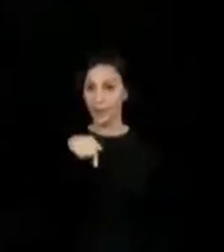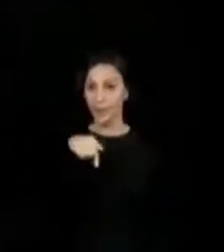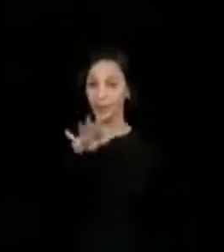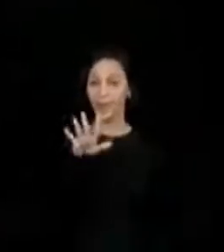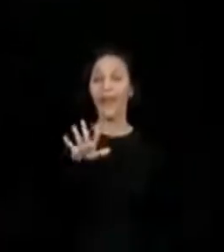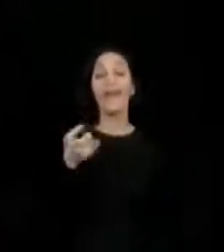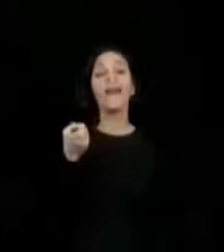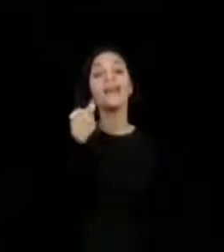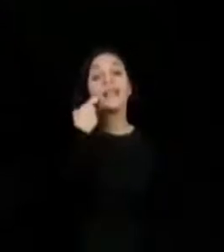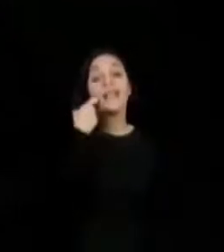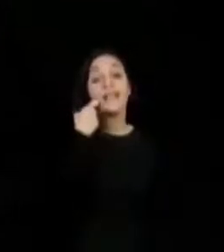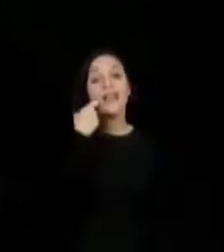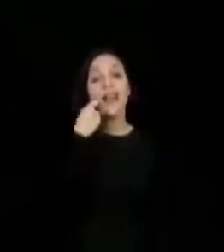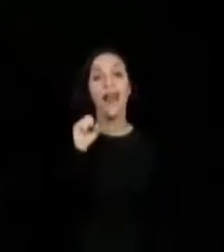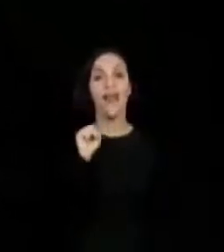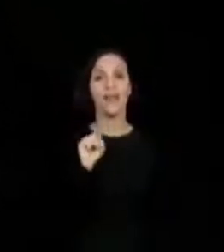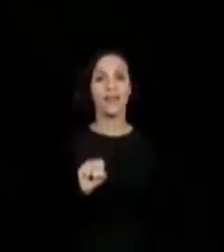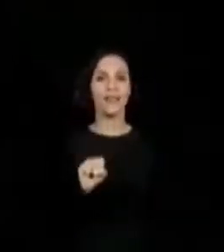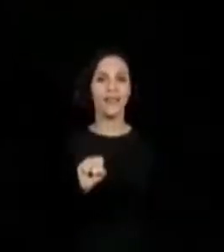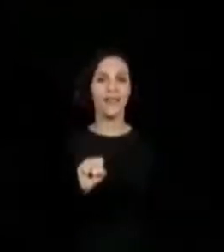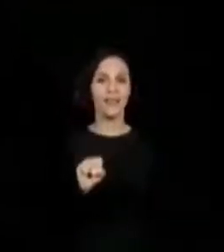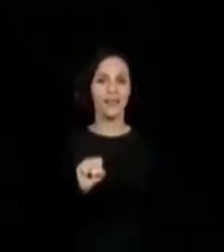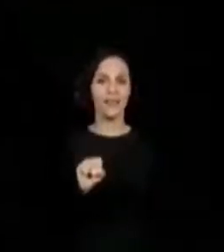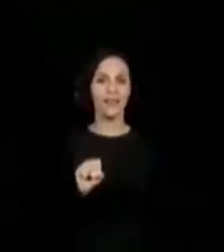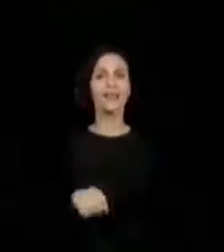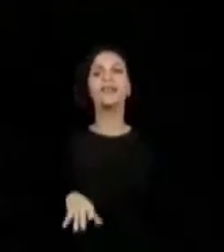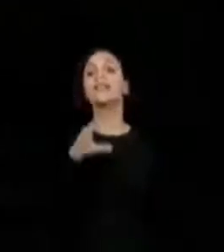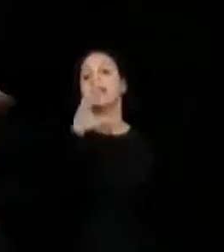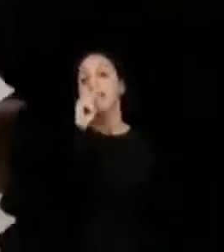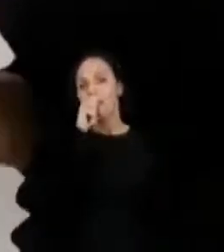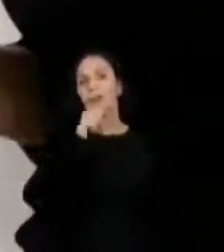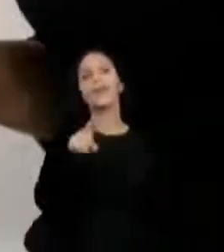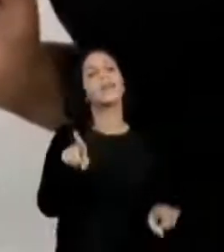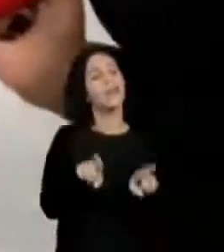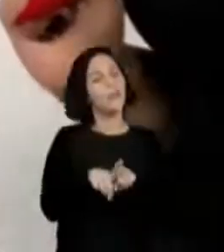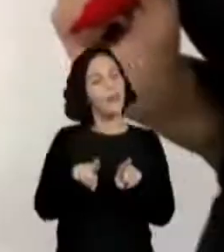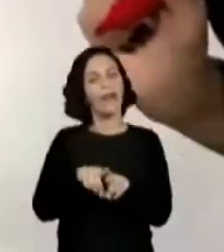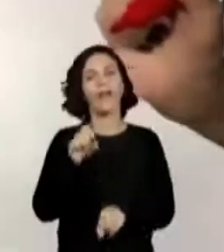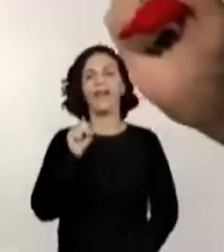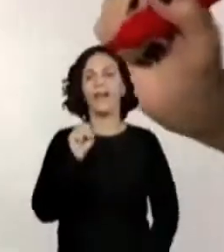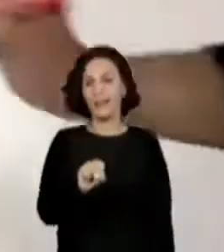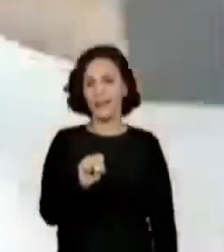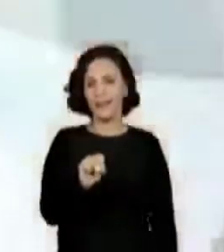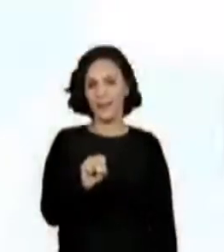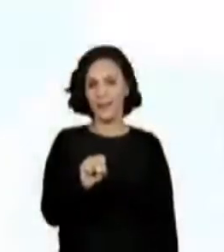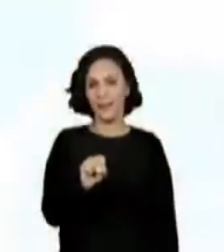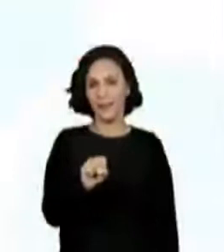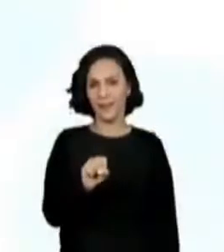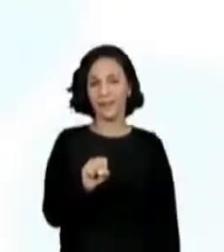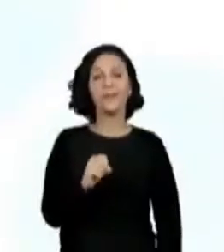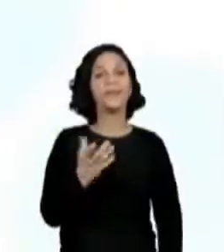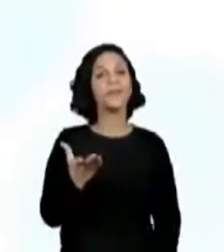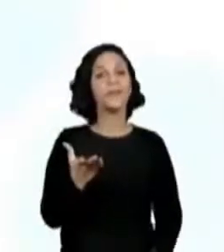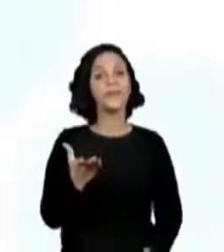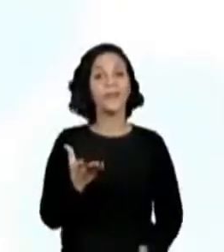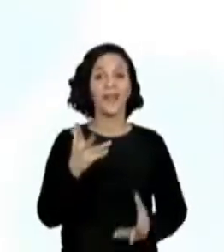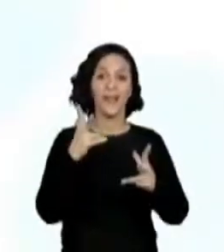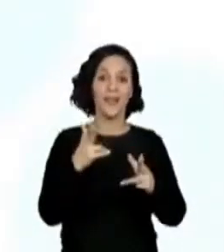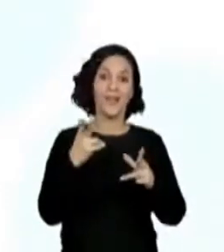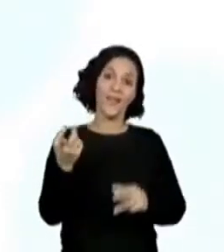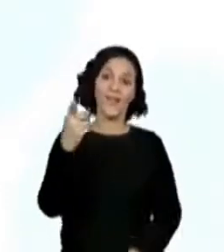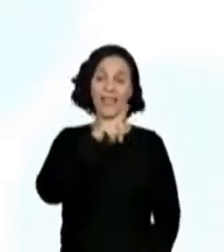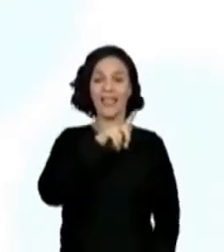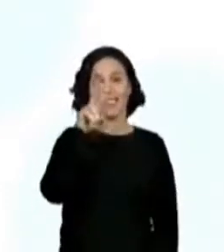Sexta-feira também representada pelo S. E o sábado também representado pelo S, igual lá